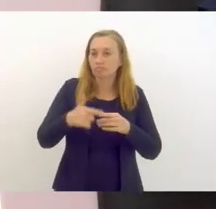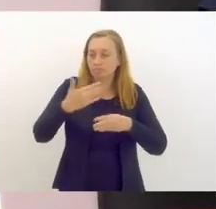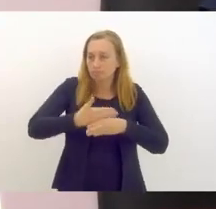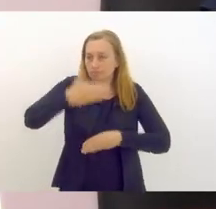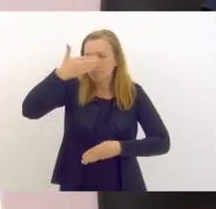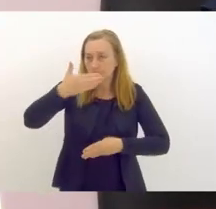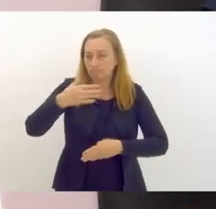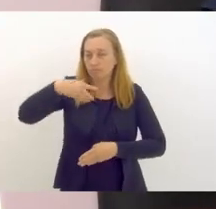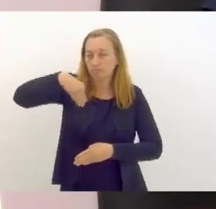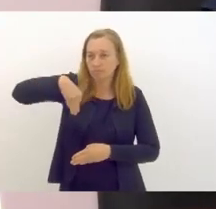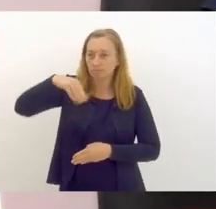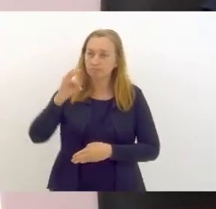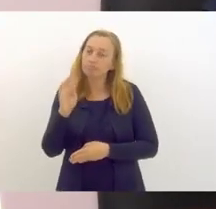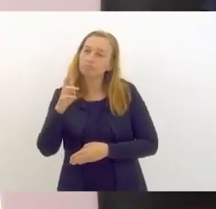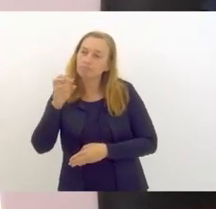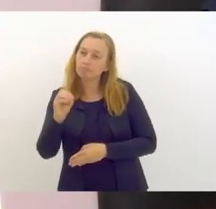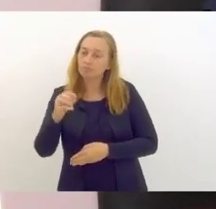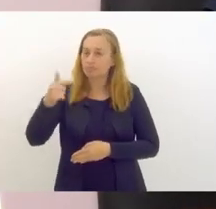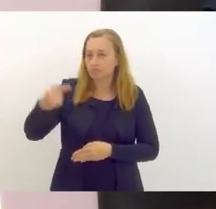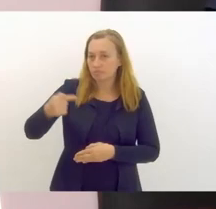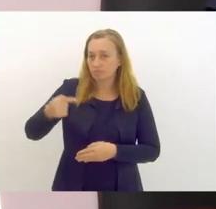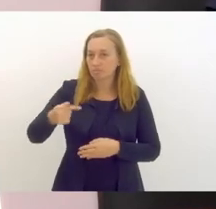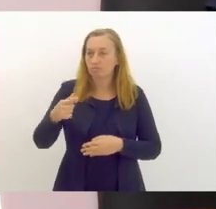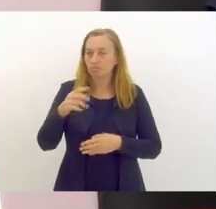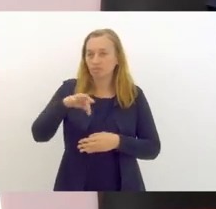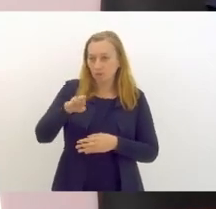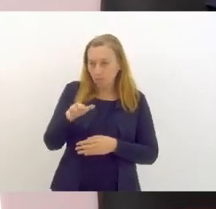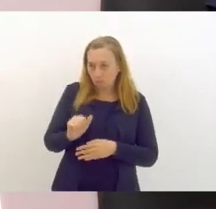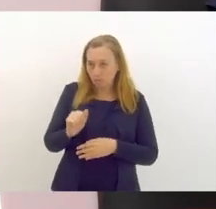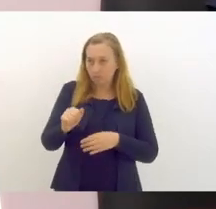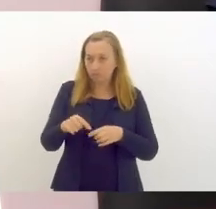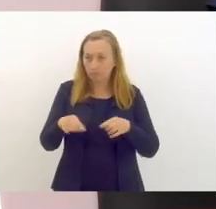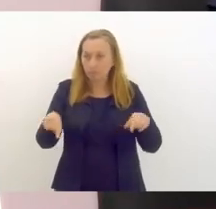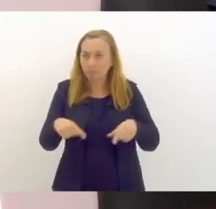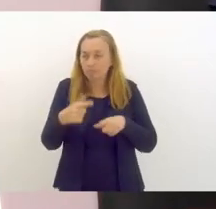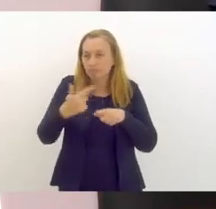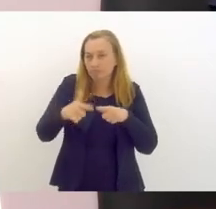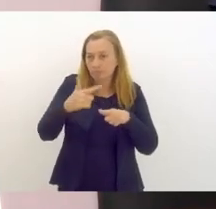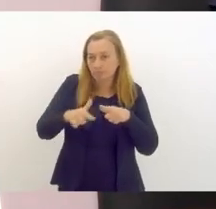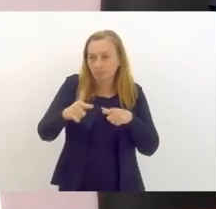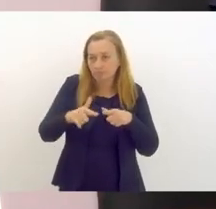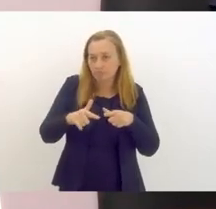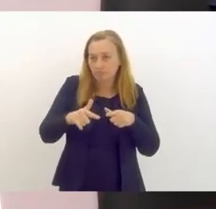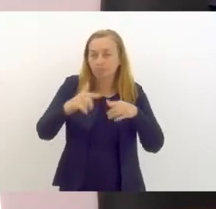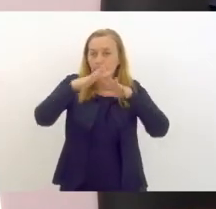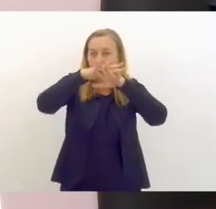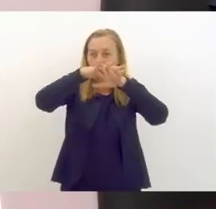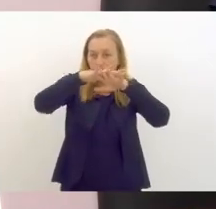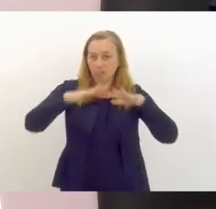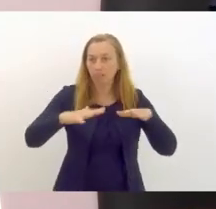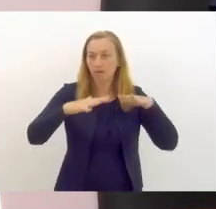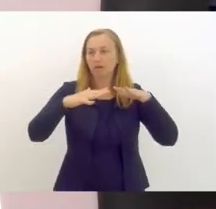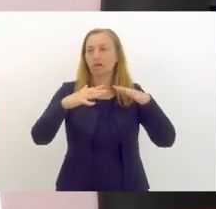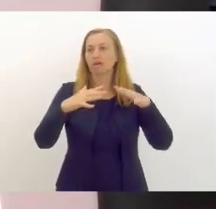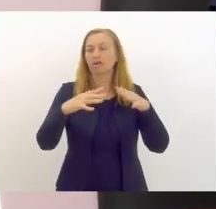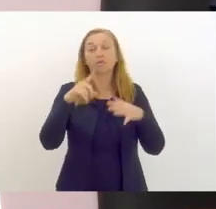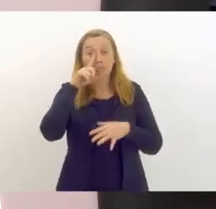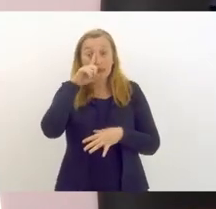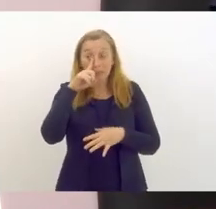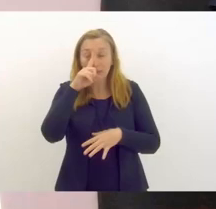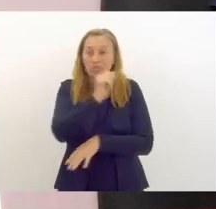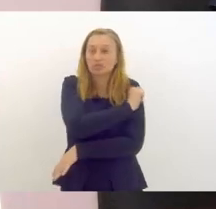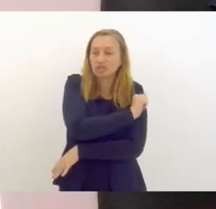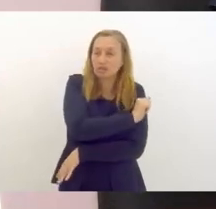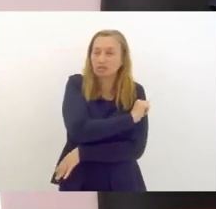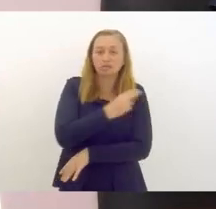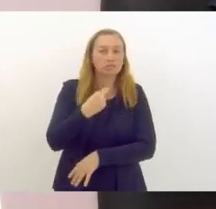Metro 7 tem escola com problema de vestiário de quadra, com grande possibilidade de cair, não pode usar, está interditado, oferecendo riscos, né, aos